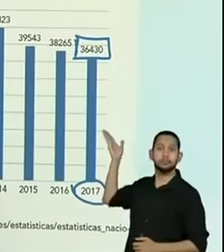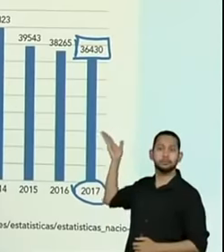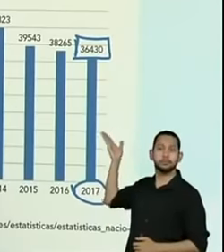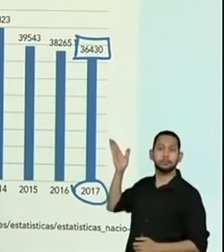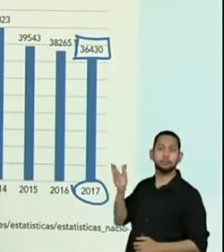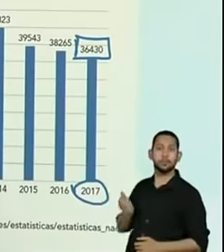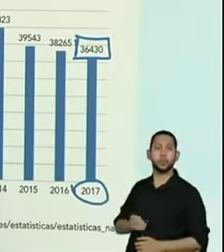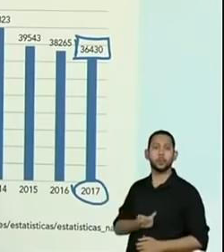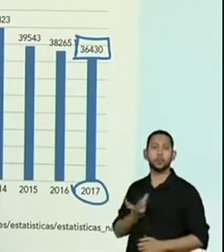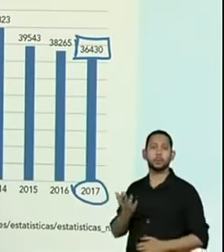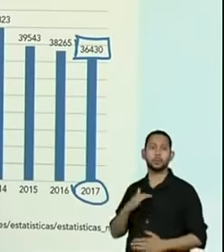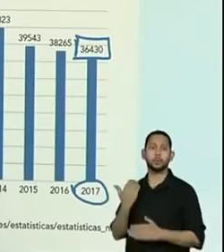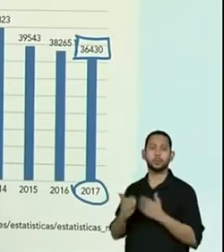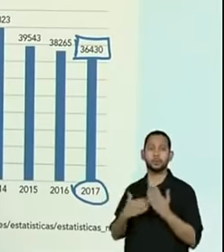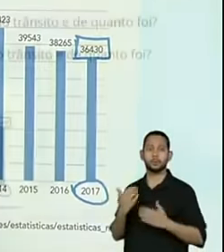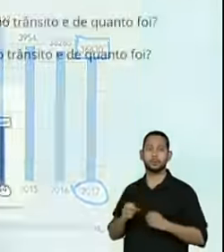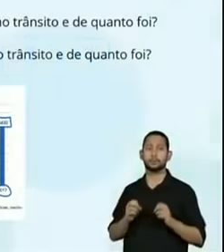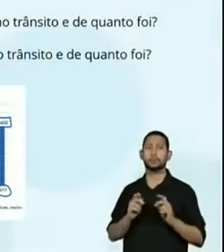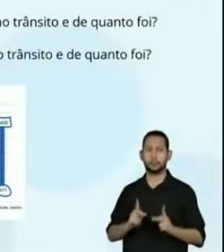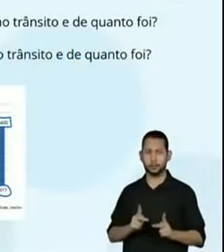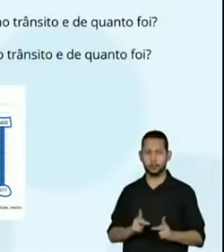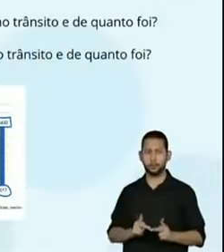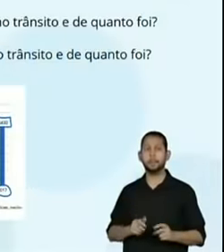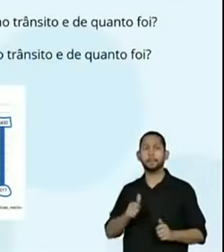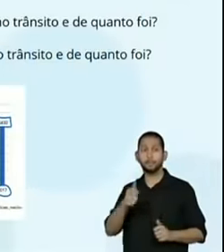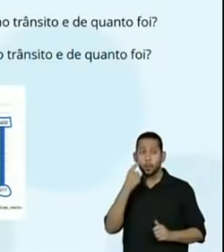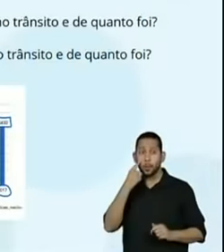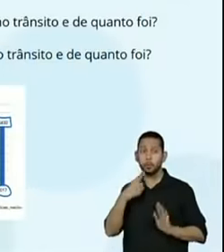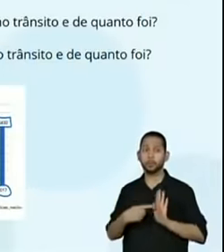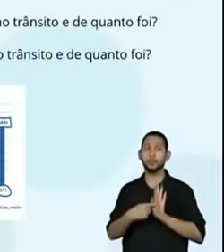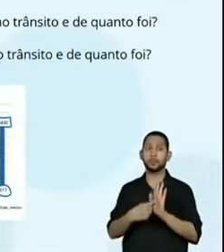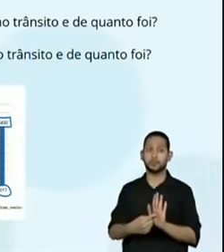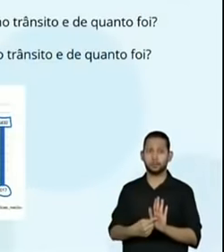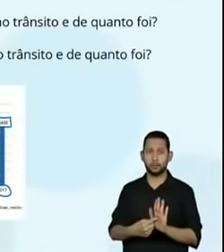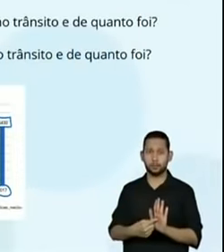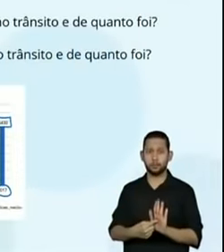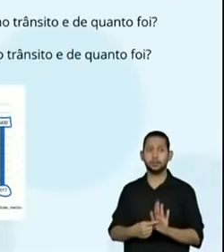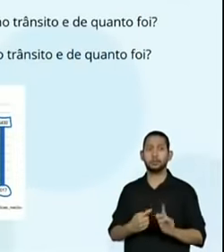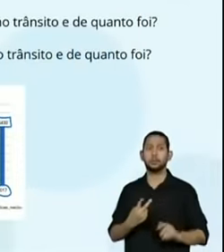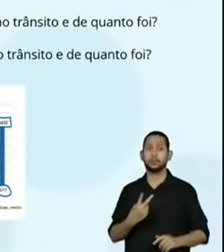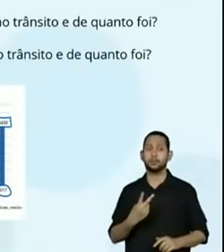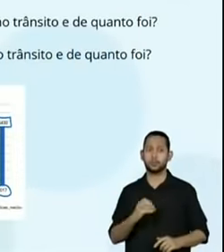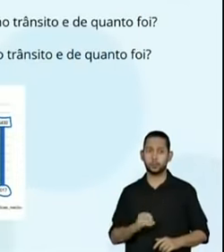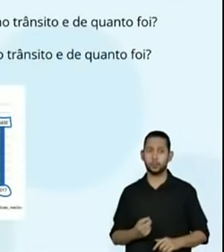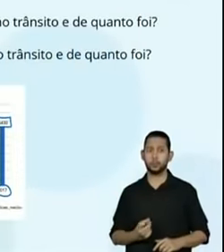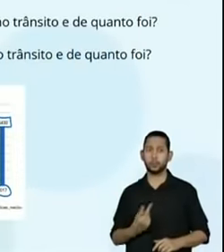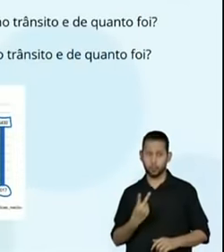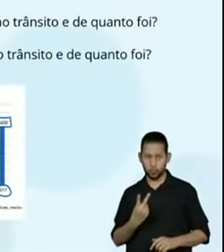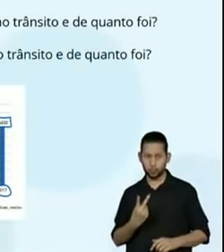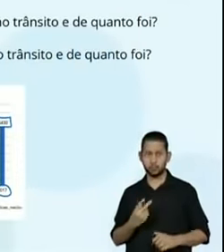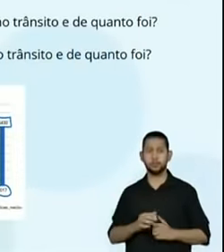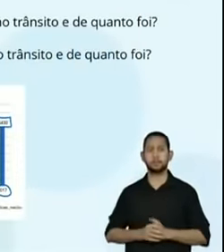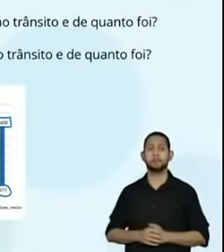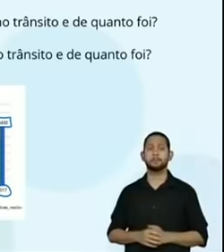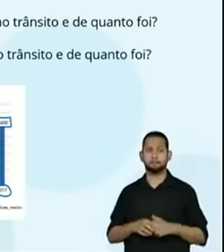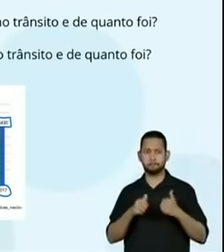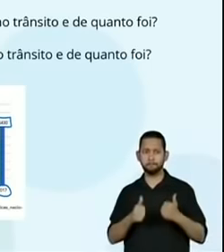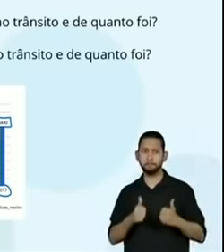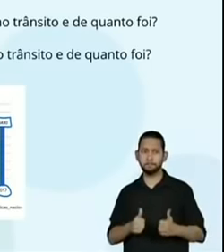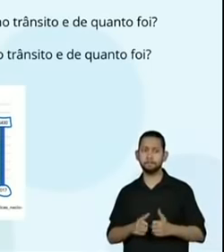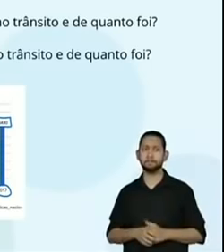Ok? Vou colocar aqui no nosso quadro. Então, o ano 2012,